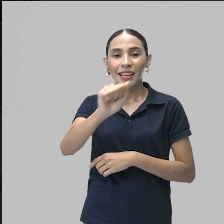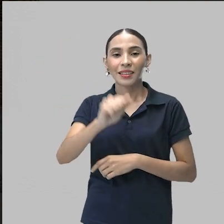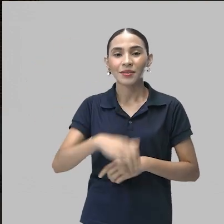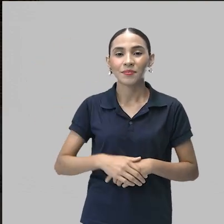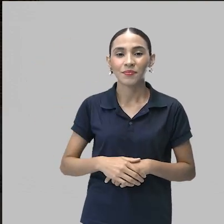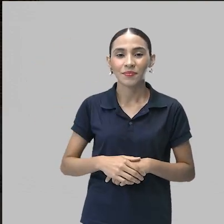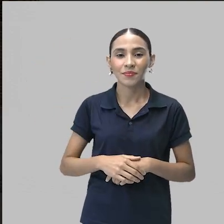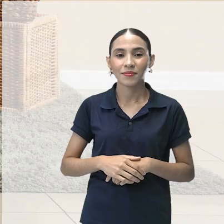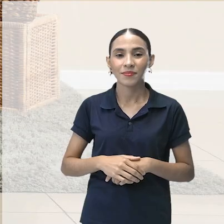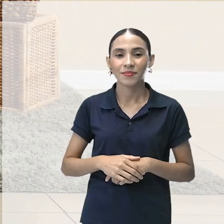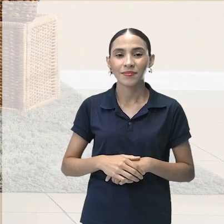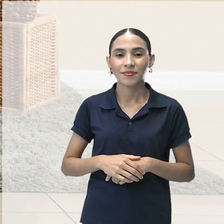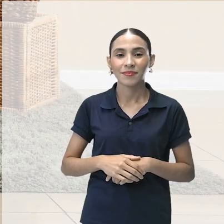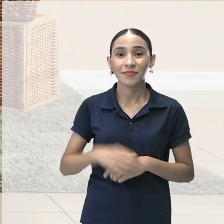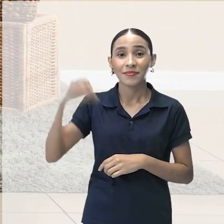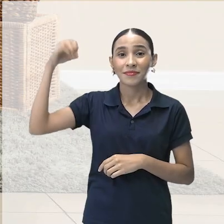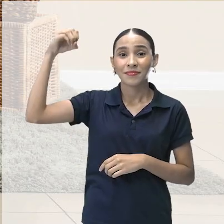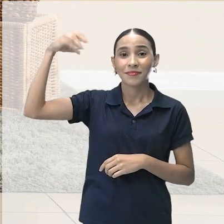artificial.